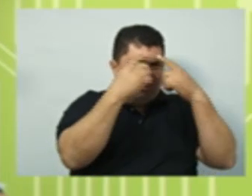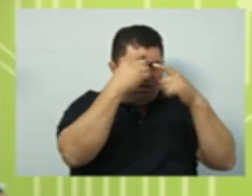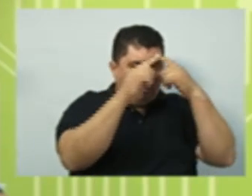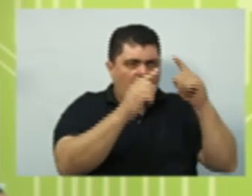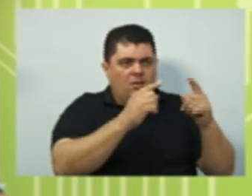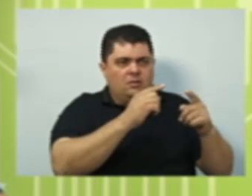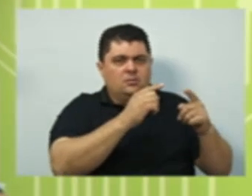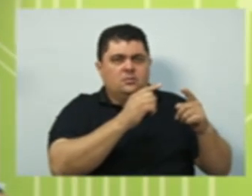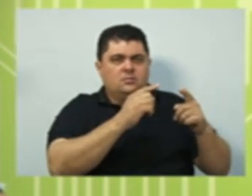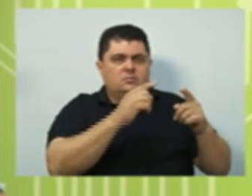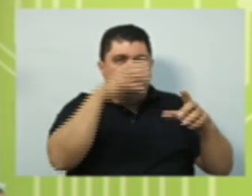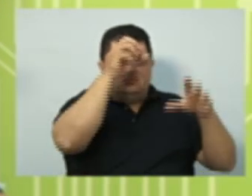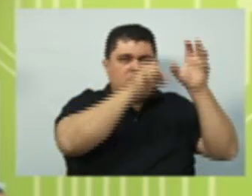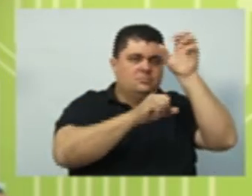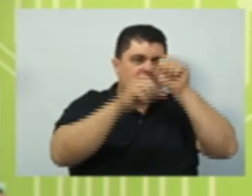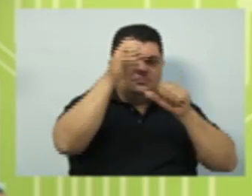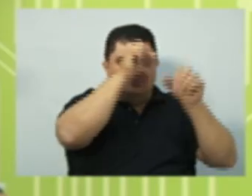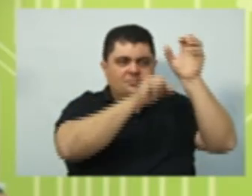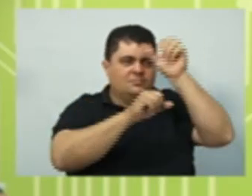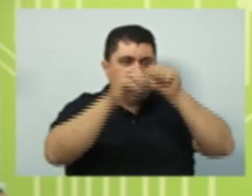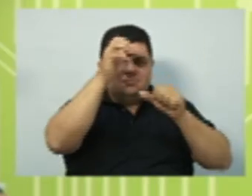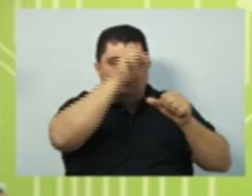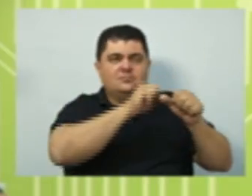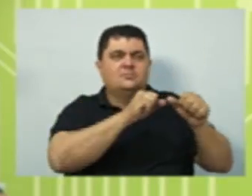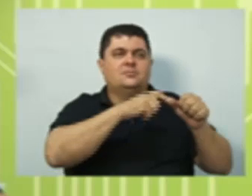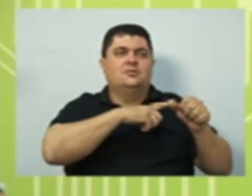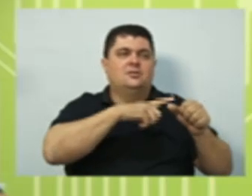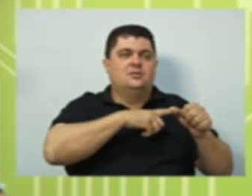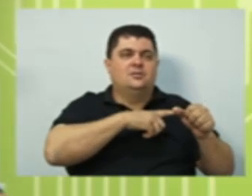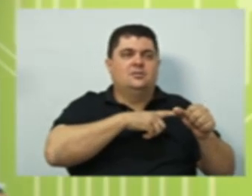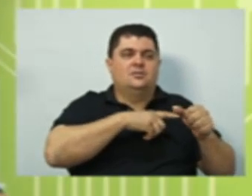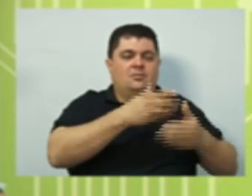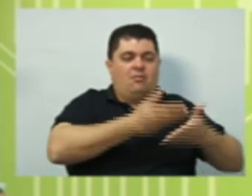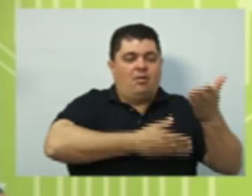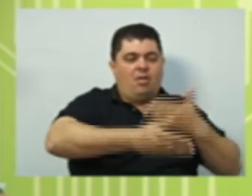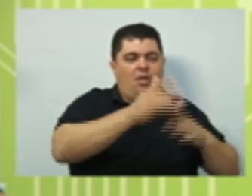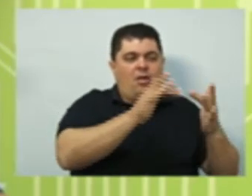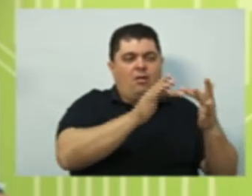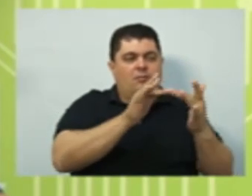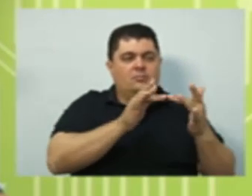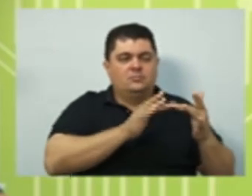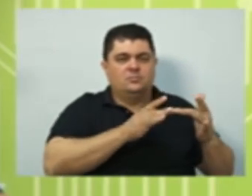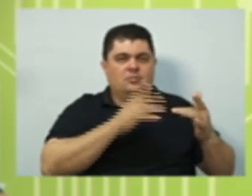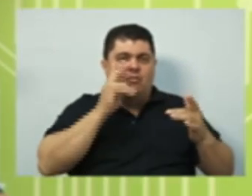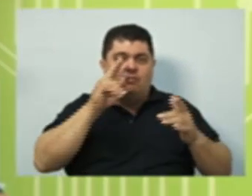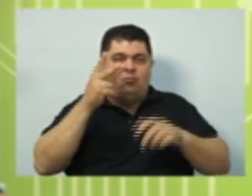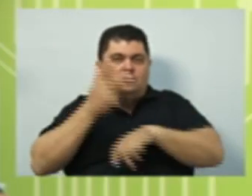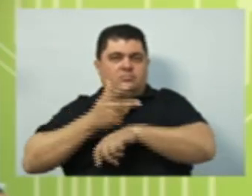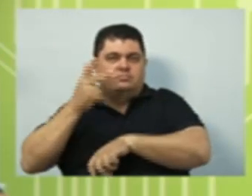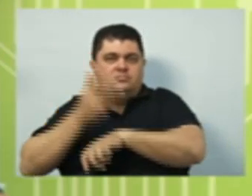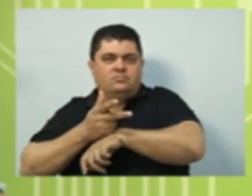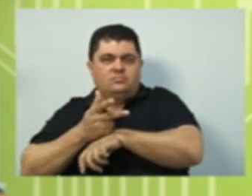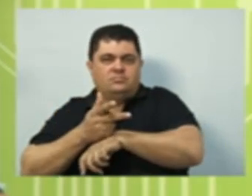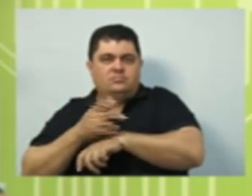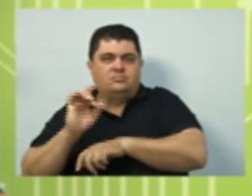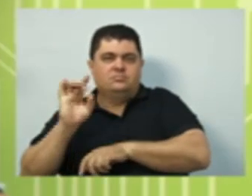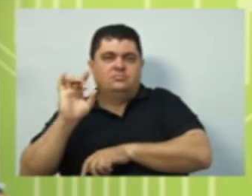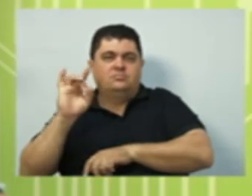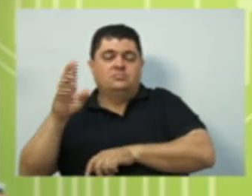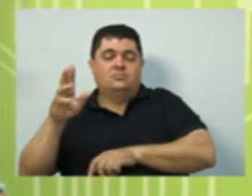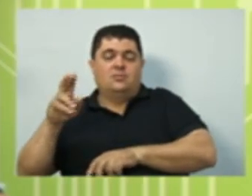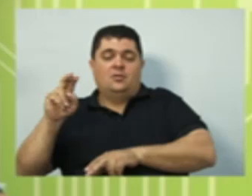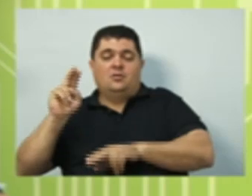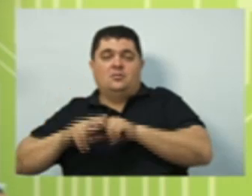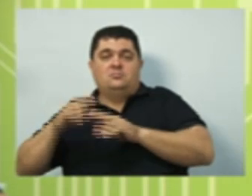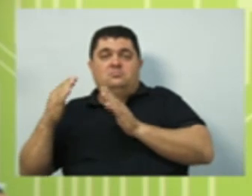ele está se relacionando mais com outras pessoas. O outro estava, aparecia na cena, somente preso na